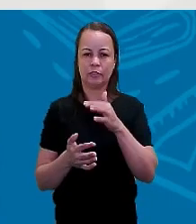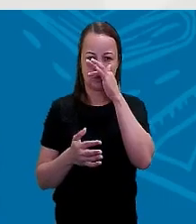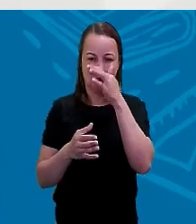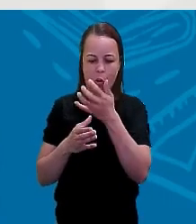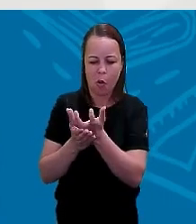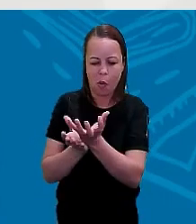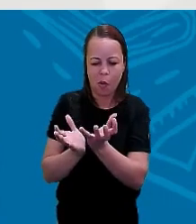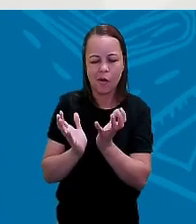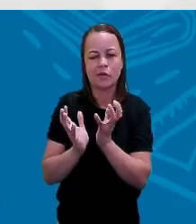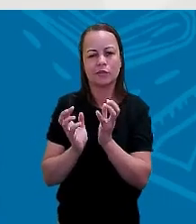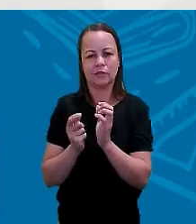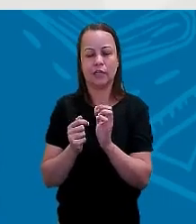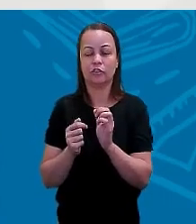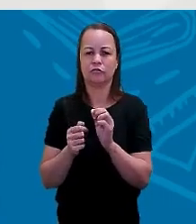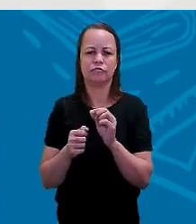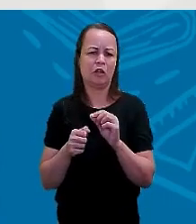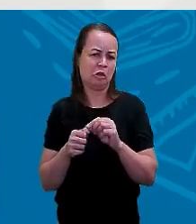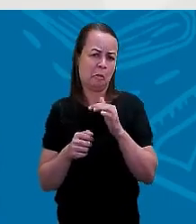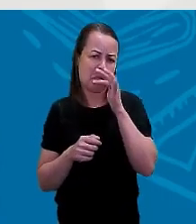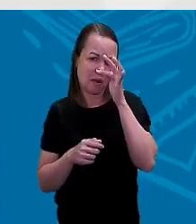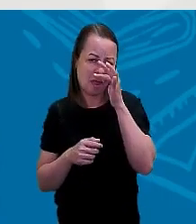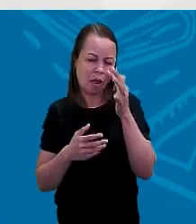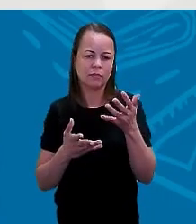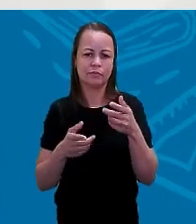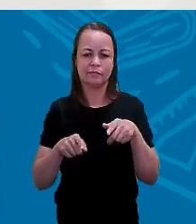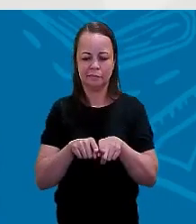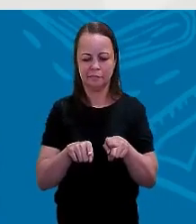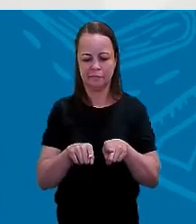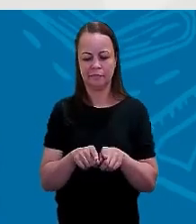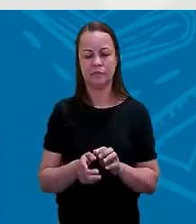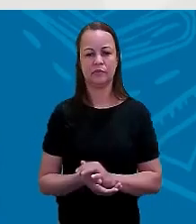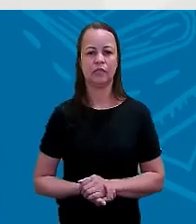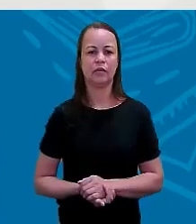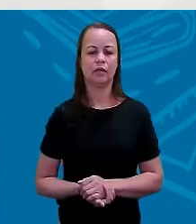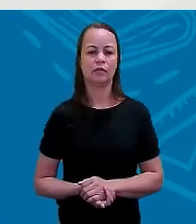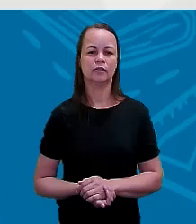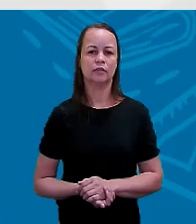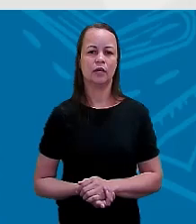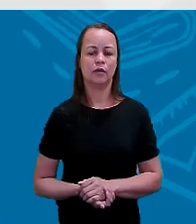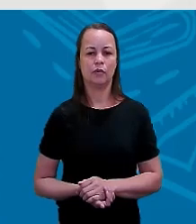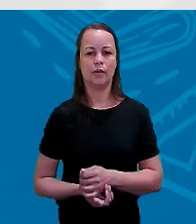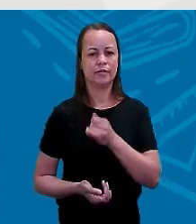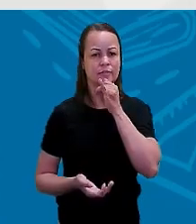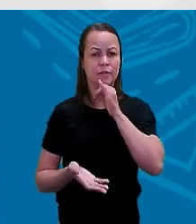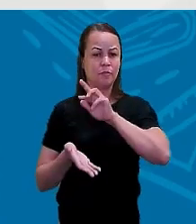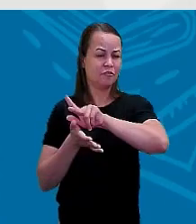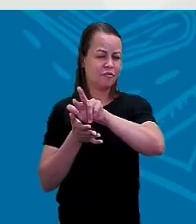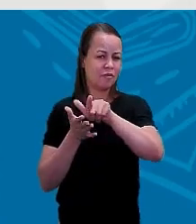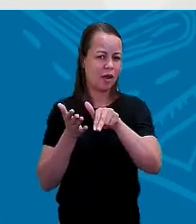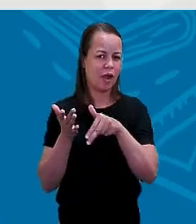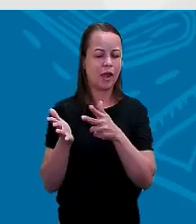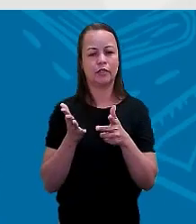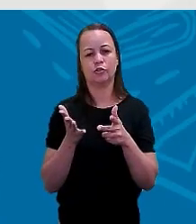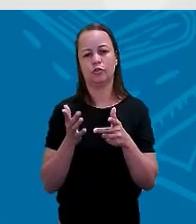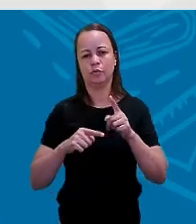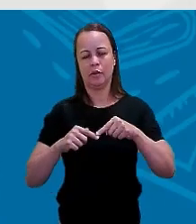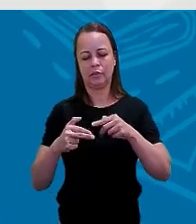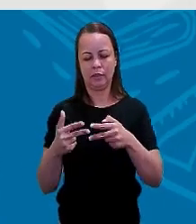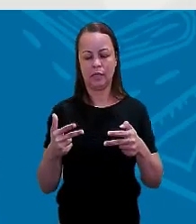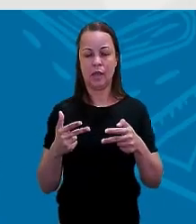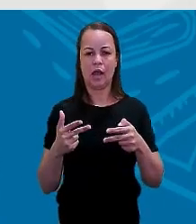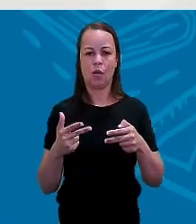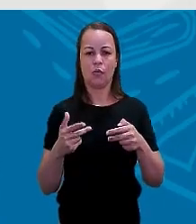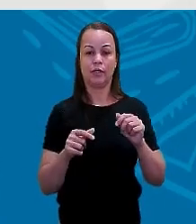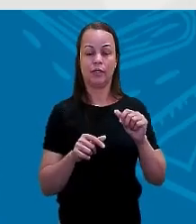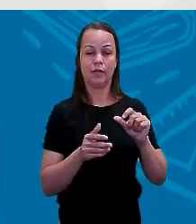e plantar ali alguma planta. Então, são vários exemplos de materiais que antes tinham uma